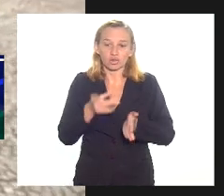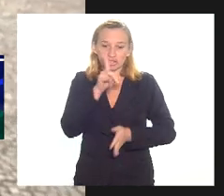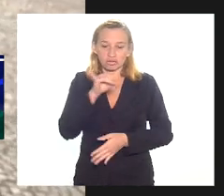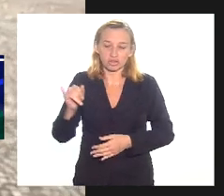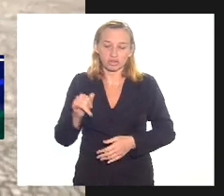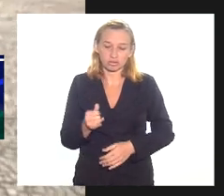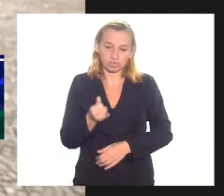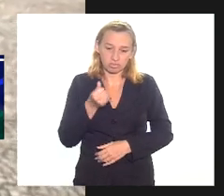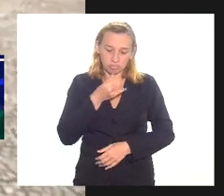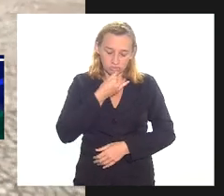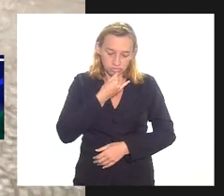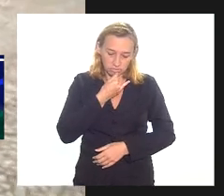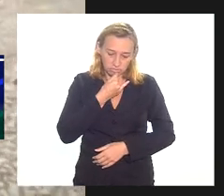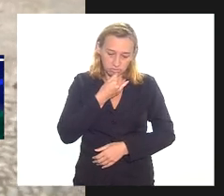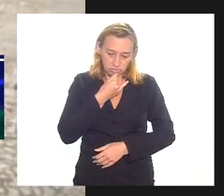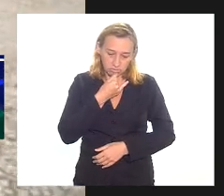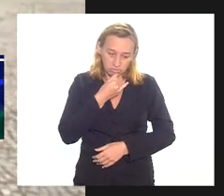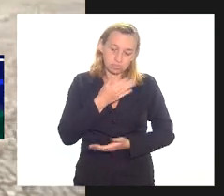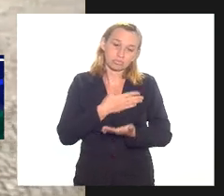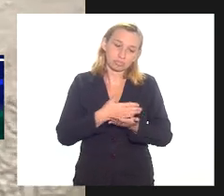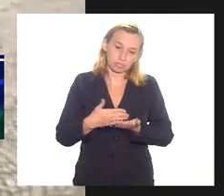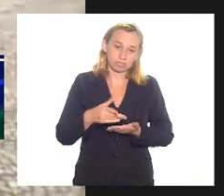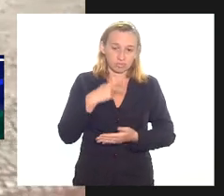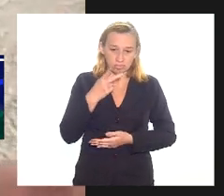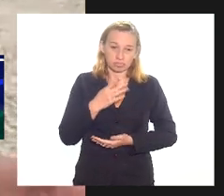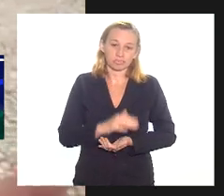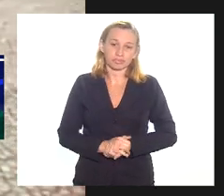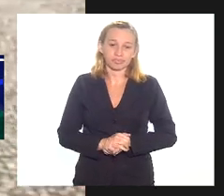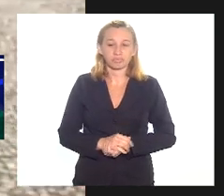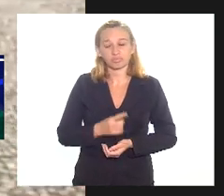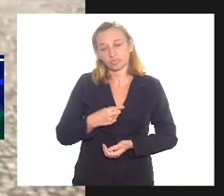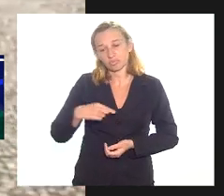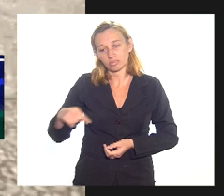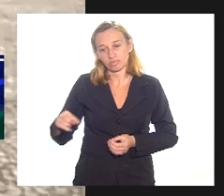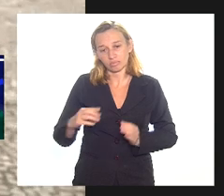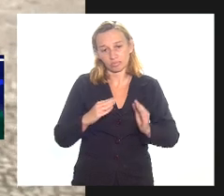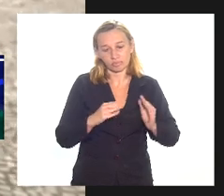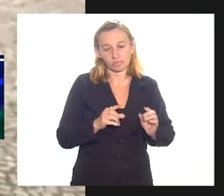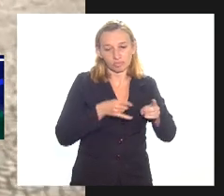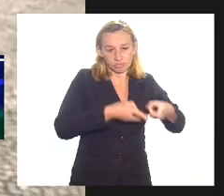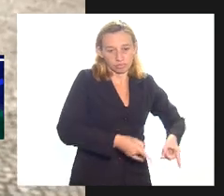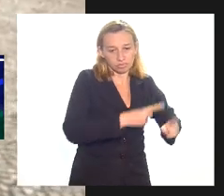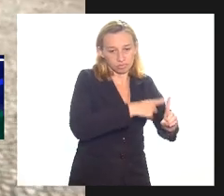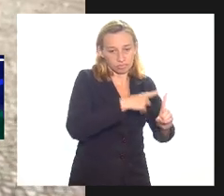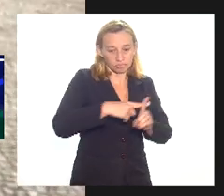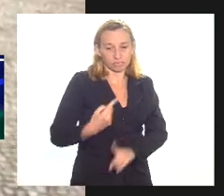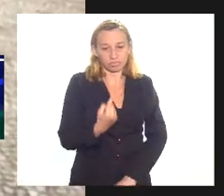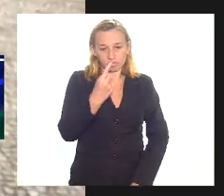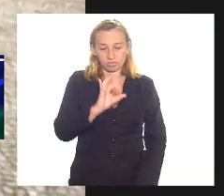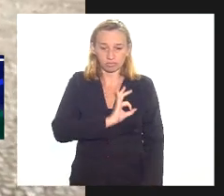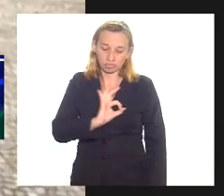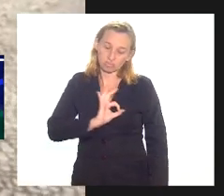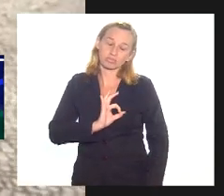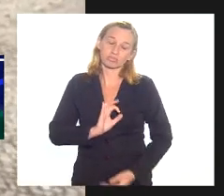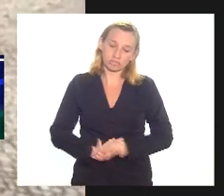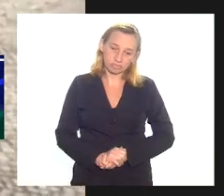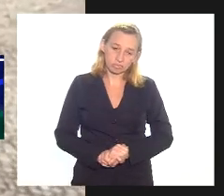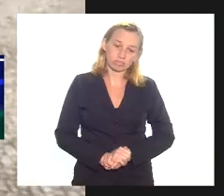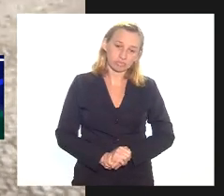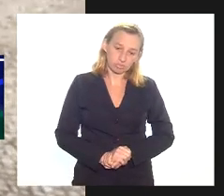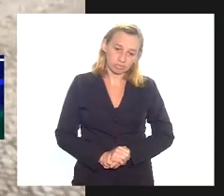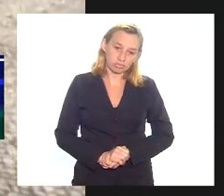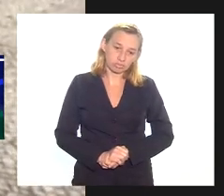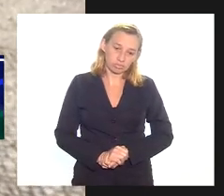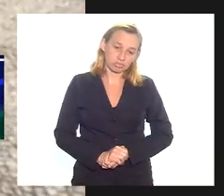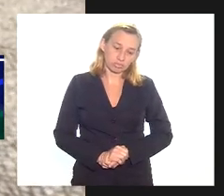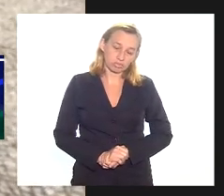muita dor, como disse no início da minha fala, estou vindo do cemitério, enterraram um policial, um bravo policial do Recon, da